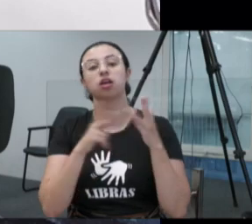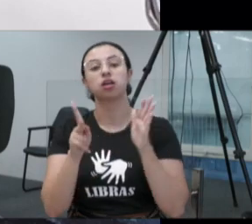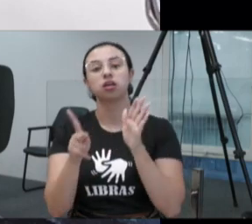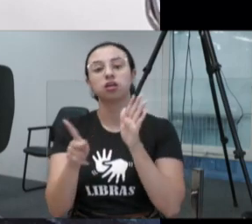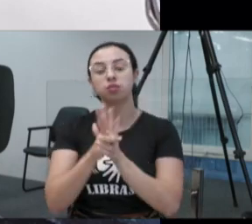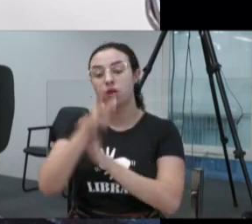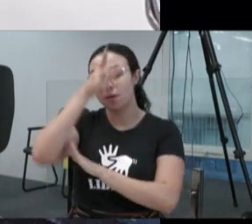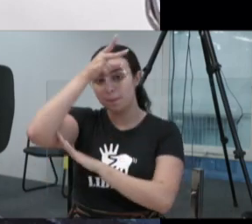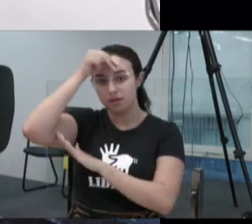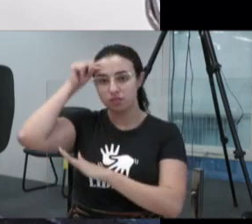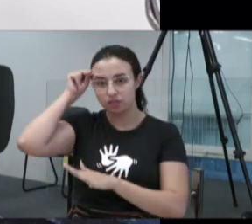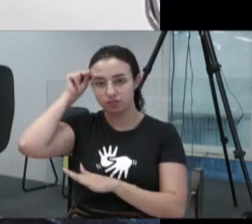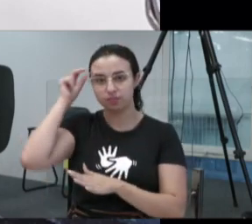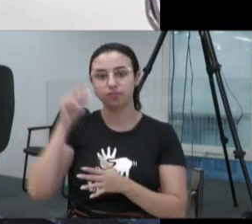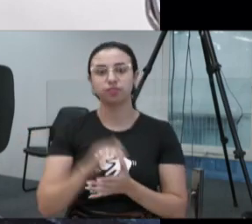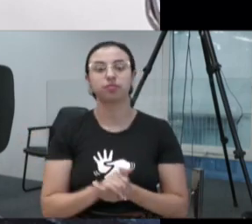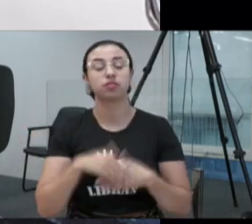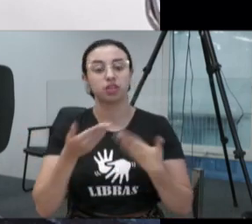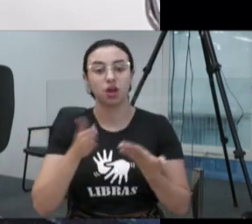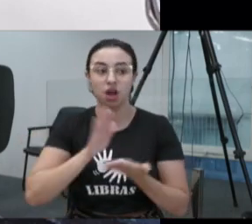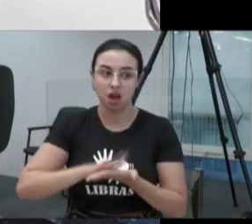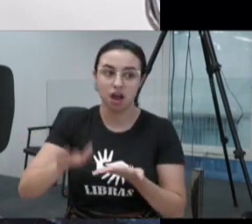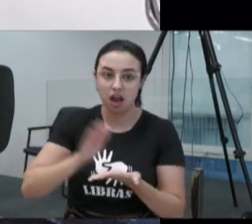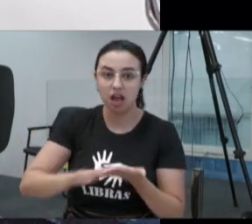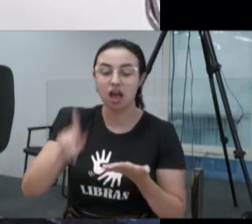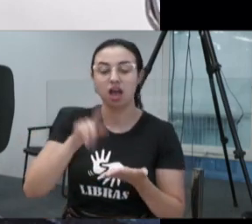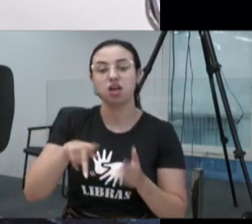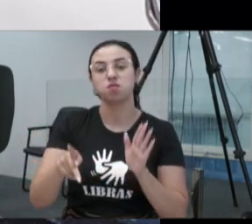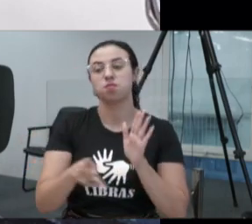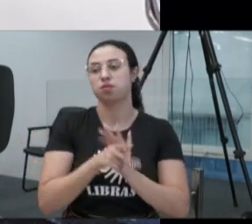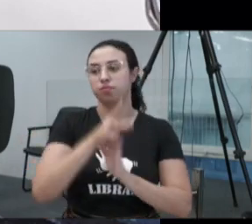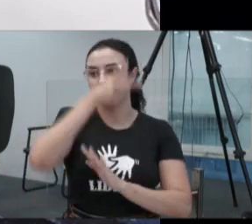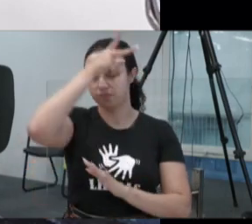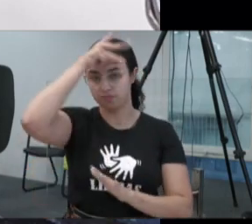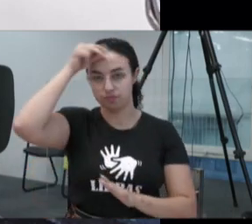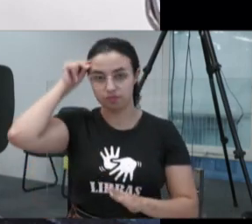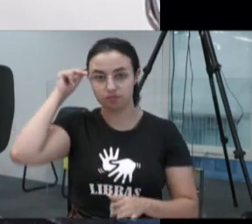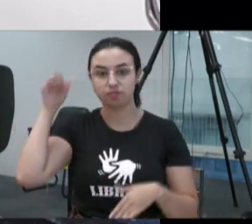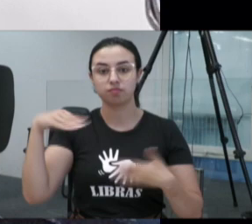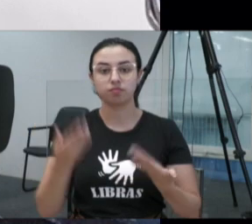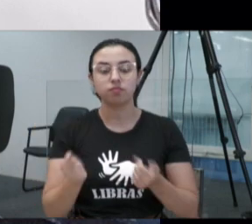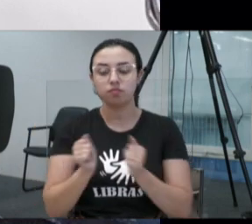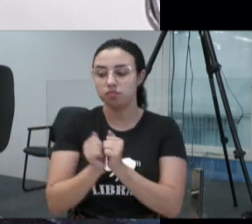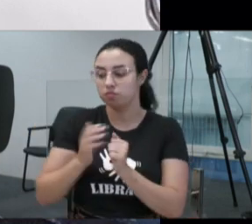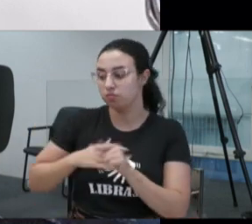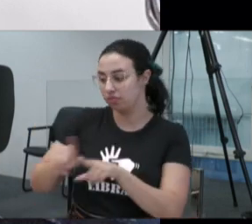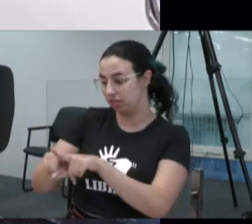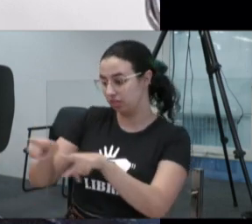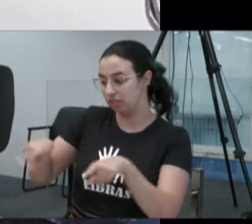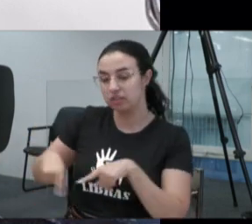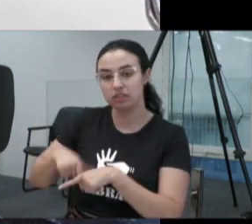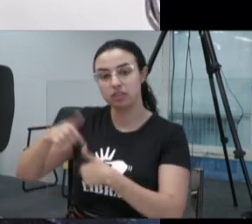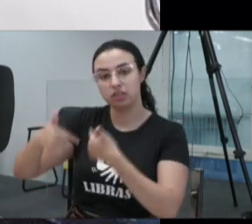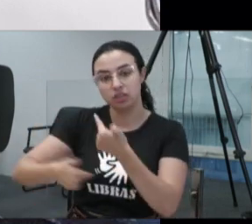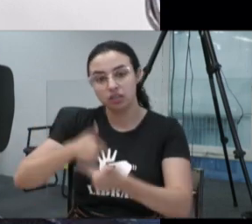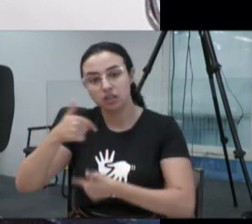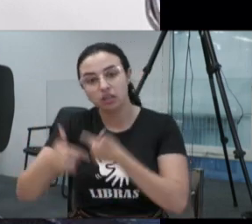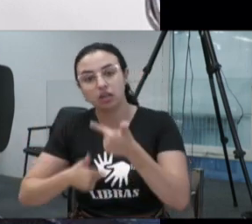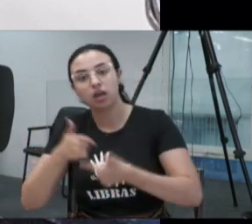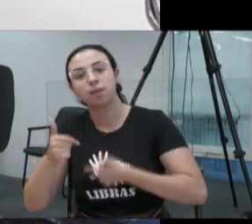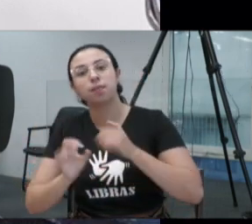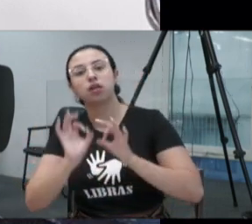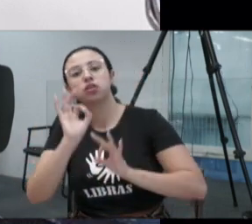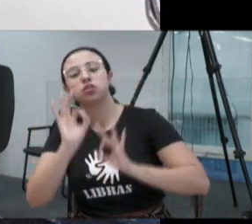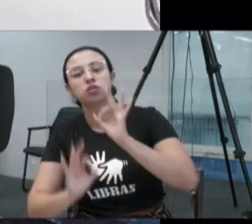por conta da prefeitura. O gasto é por conta da prefeitura. Então, eu estou fazendo junto ao meu gabinete um trabalho de mapeamento.